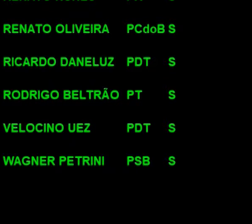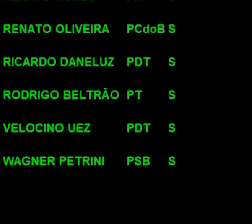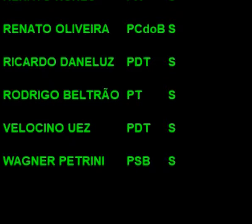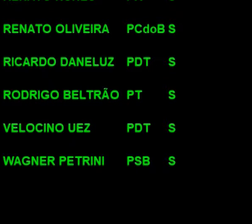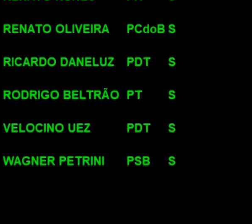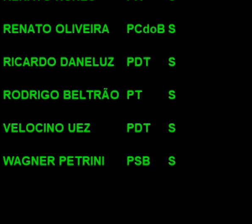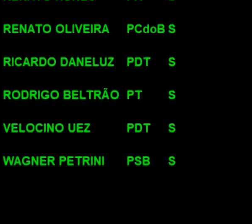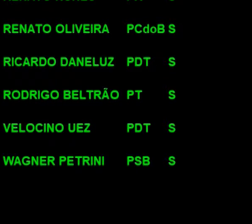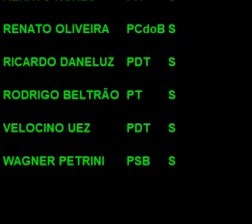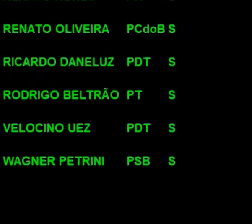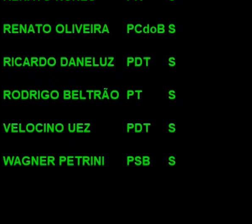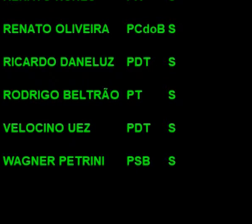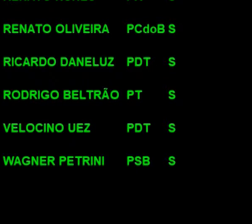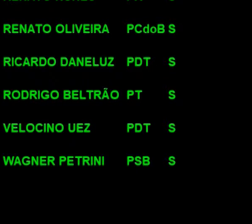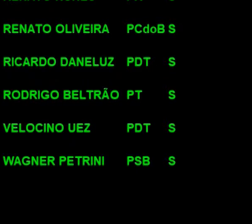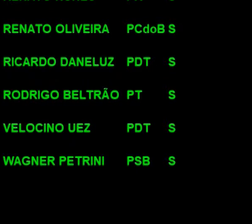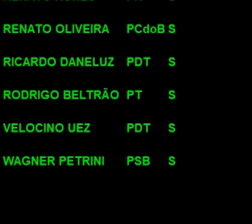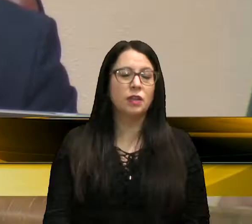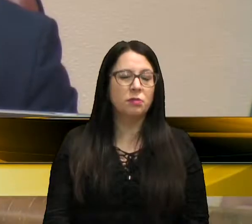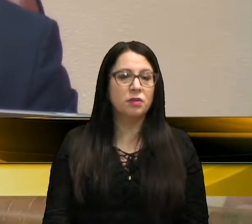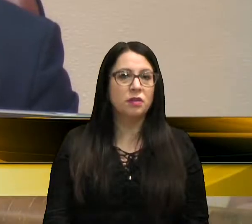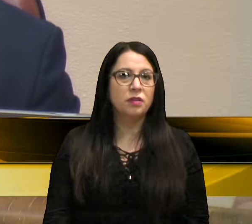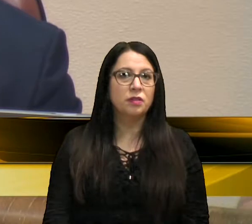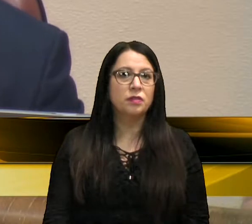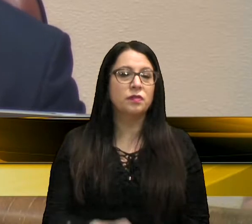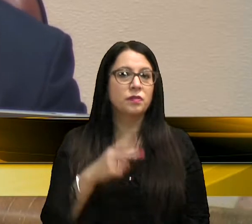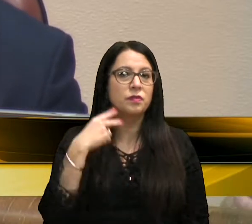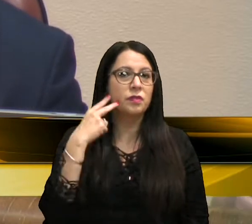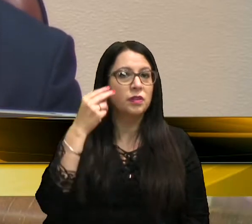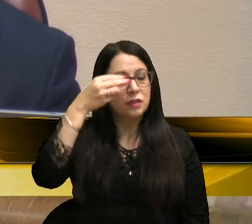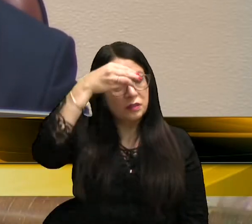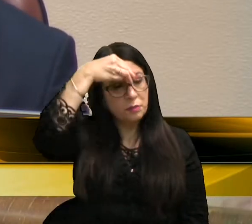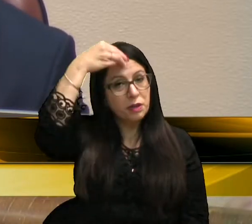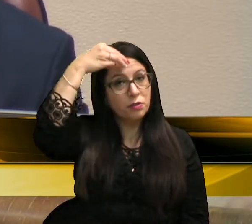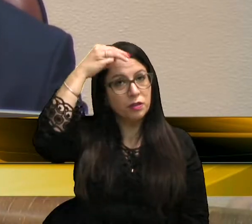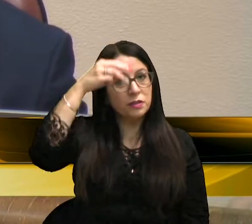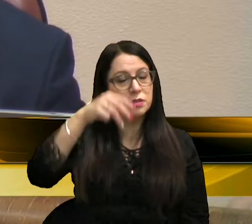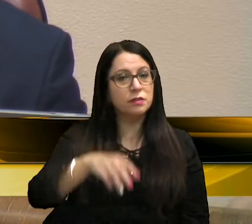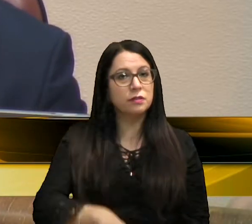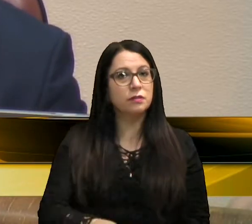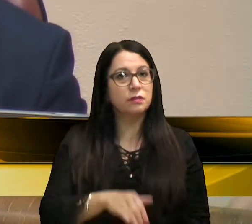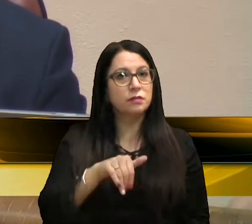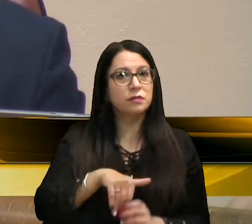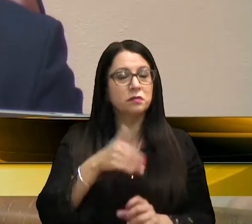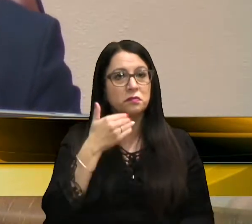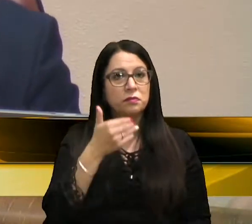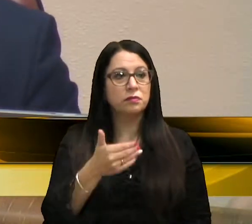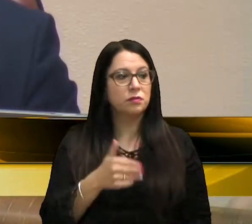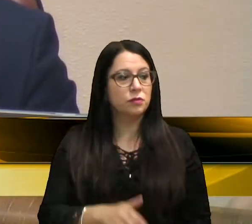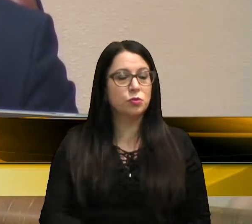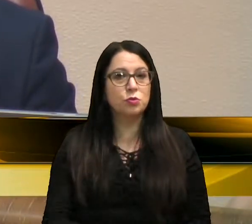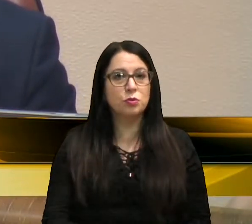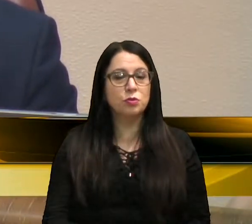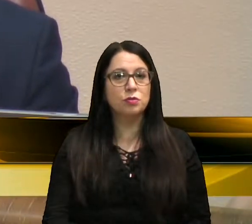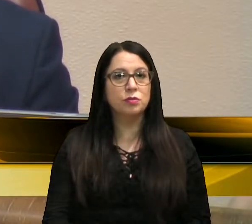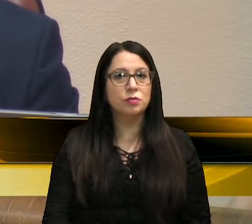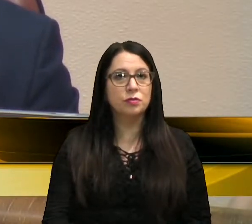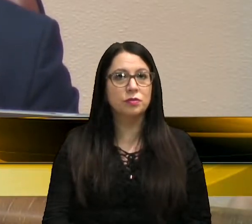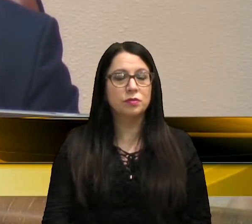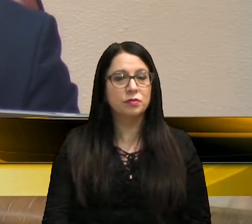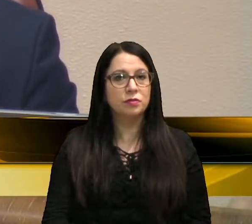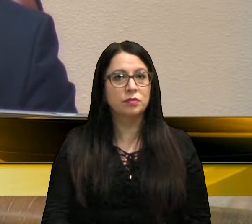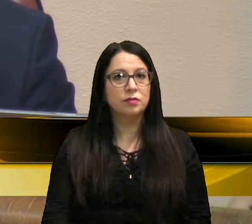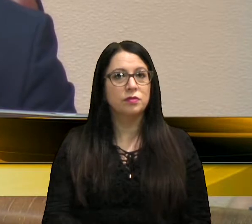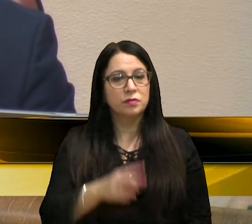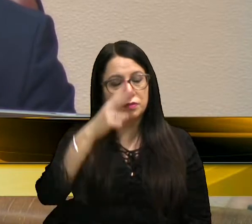Encerrado o registro dos votos. Vereador Kiko Girardi. Vereador Kiko Girardi, voto favorável. Vereador